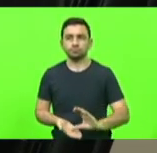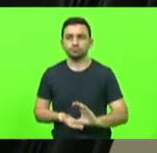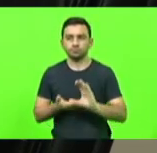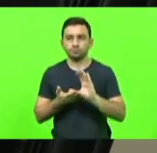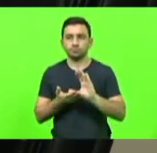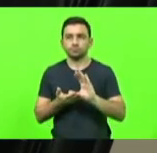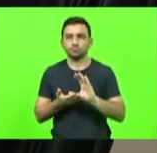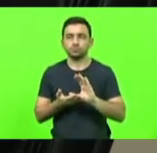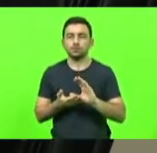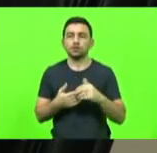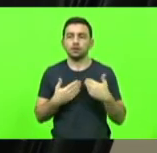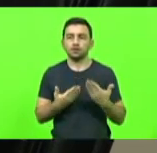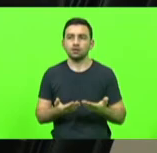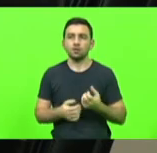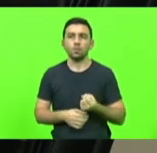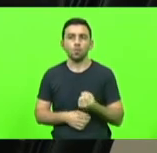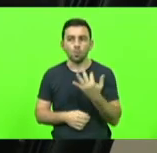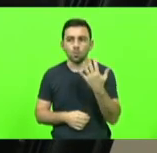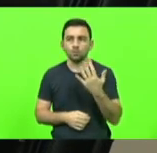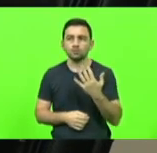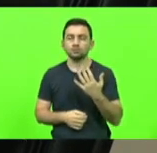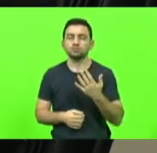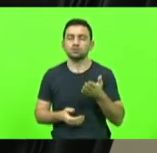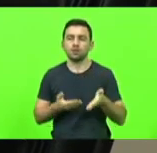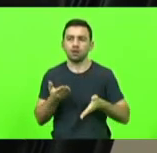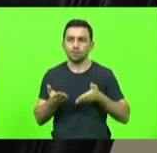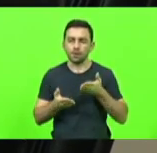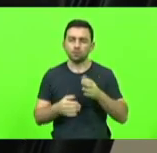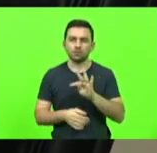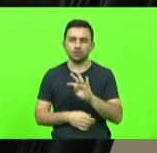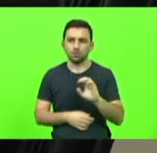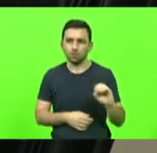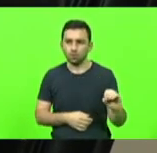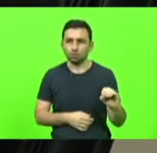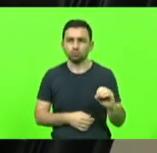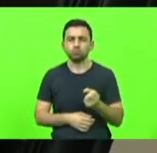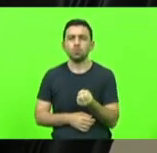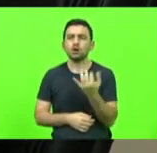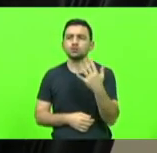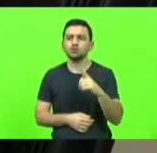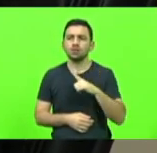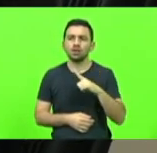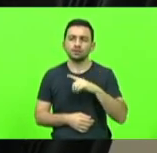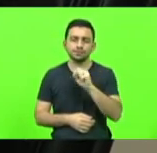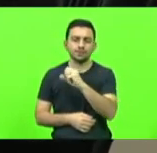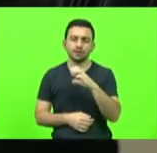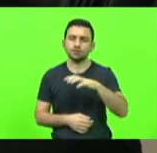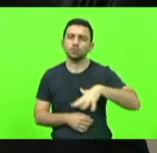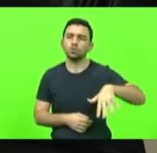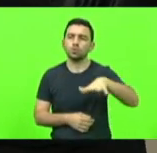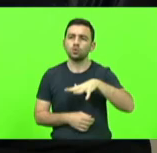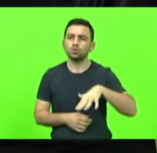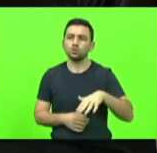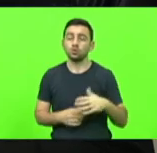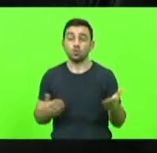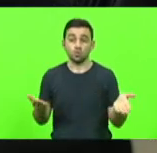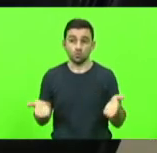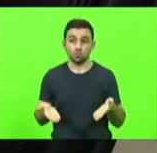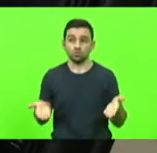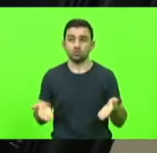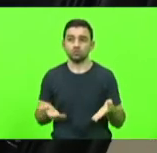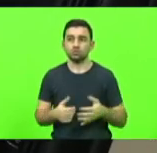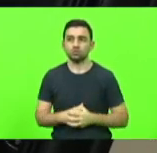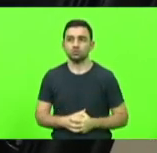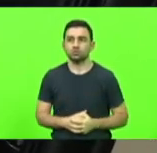sobre o quantitativo de terapeutas ocupacionais no estado de Santa Catarina. Então, hoje,